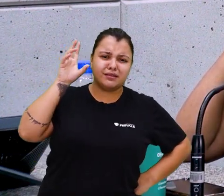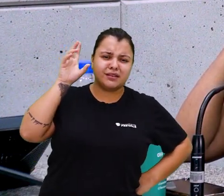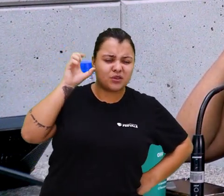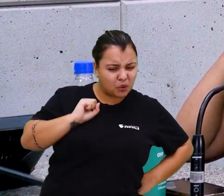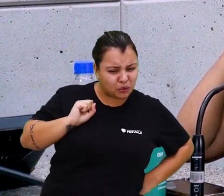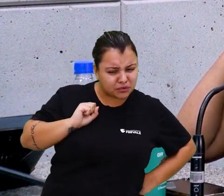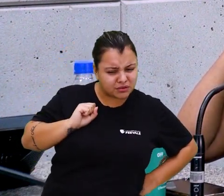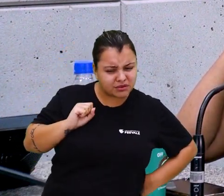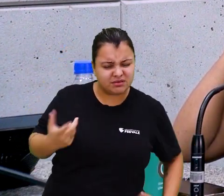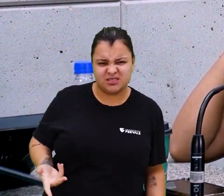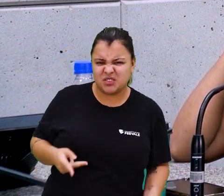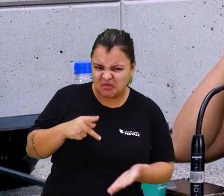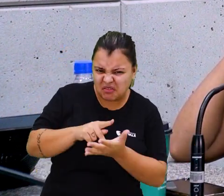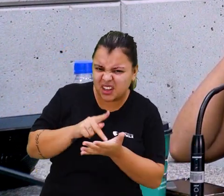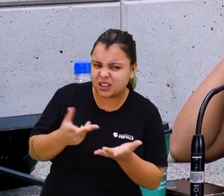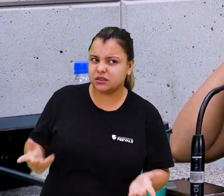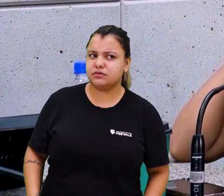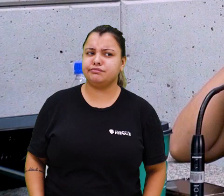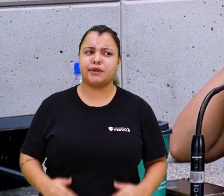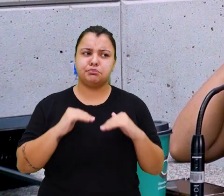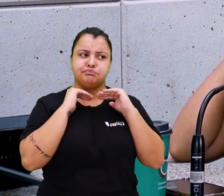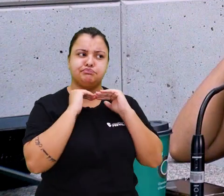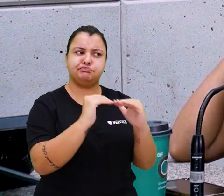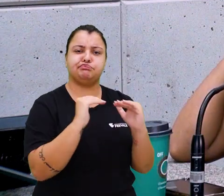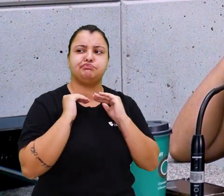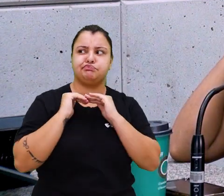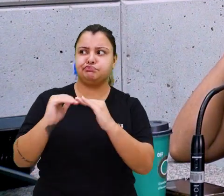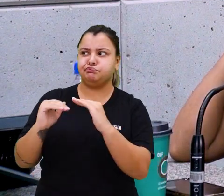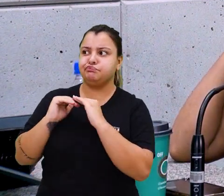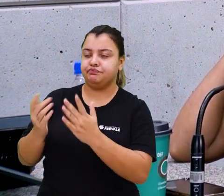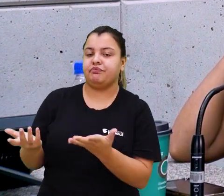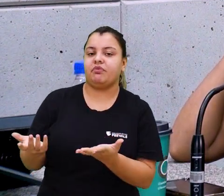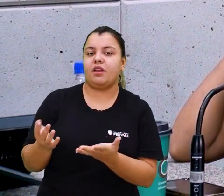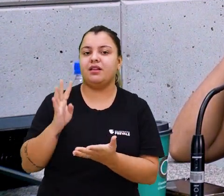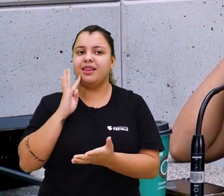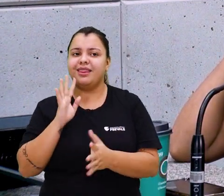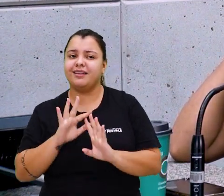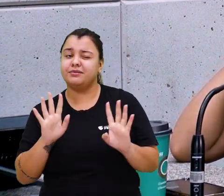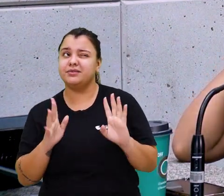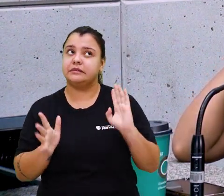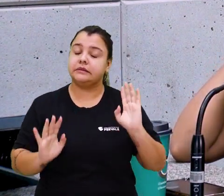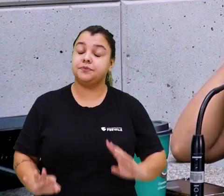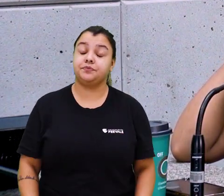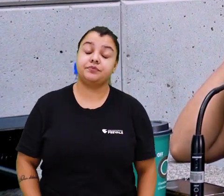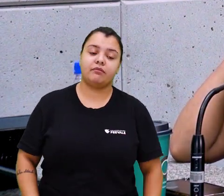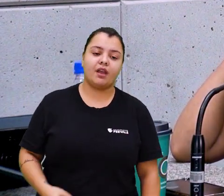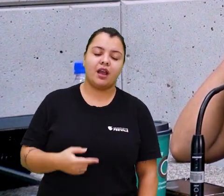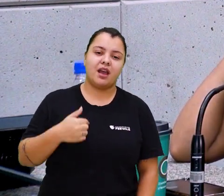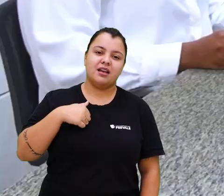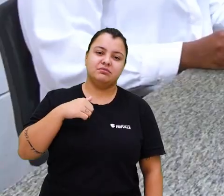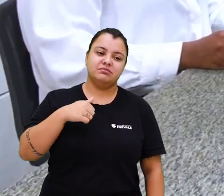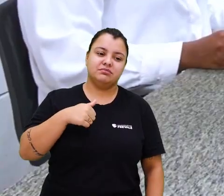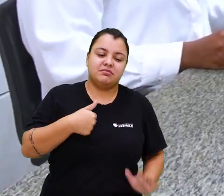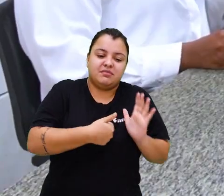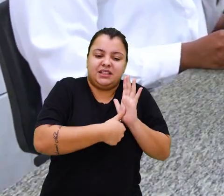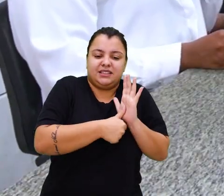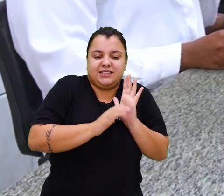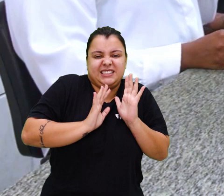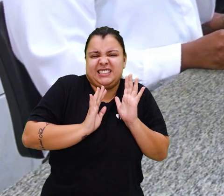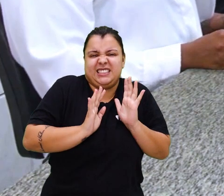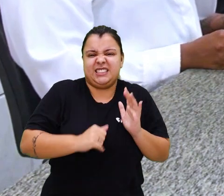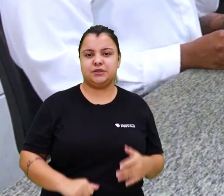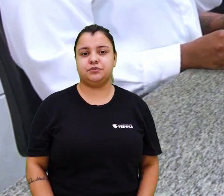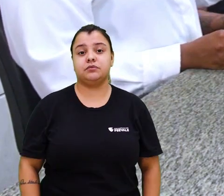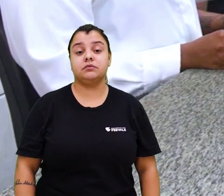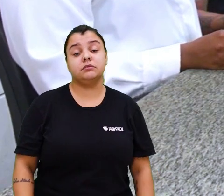Quem escuta isso né porque era muito quadrado o projeto apesar de ser muito legal era muito quadrado então não não era muito a minha cara assim e aí então